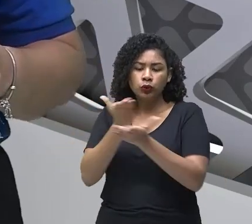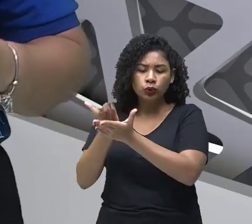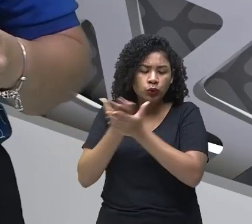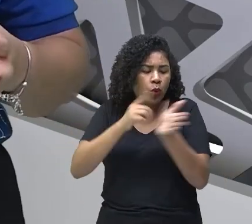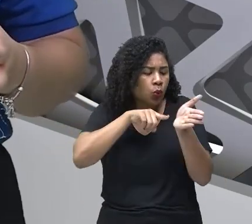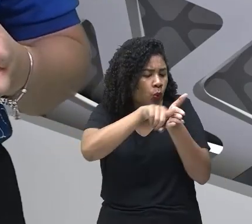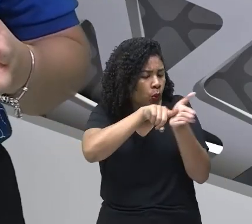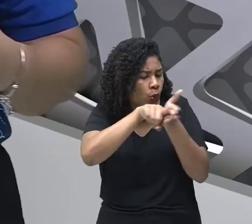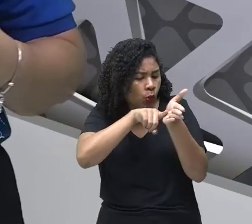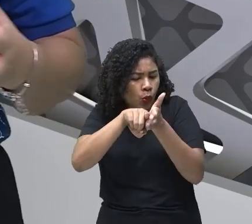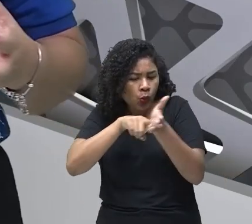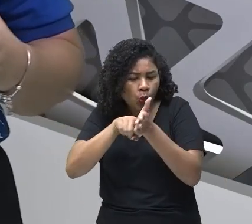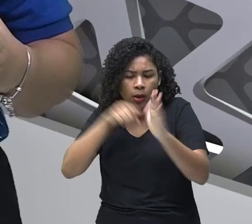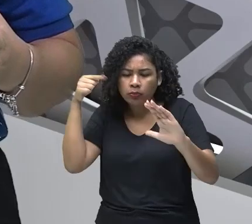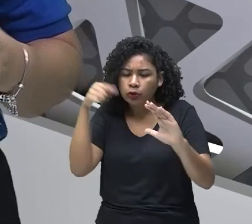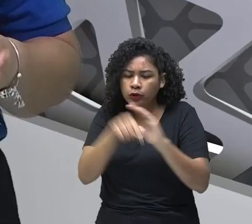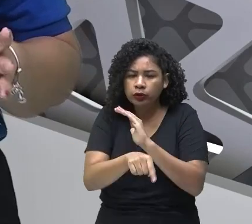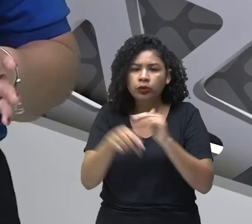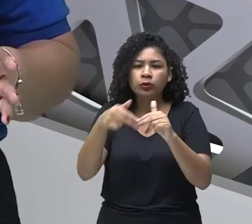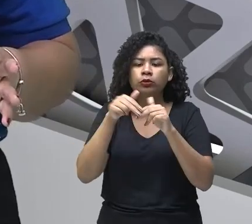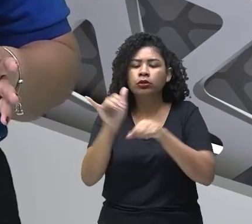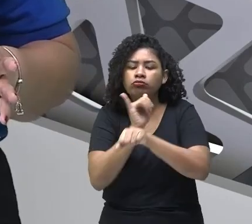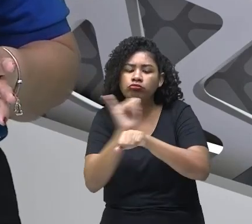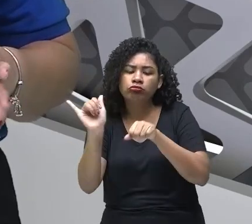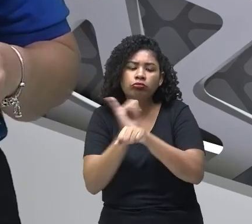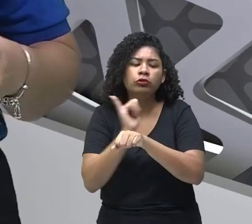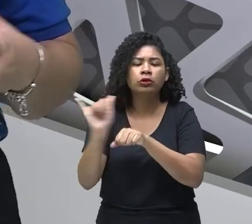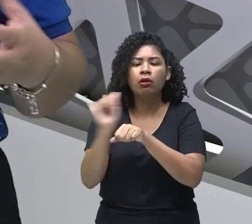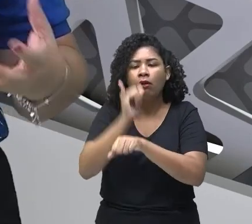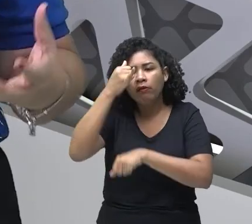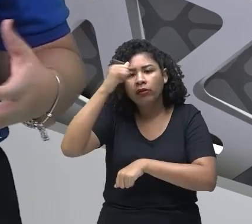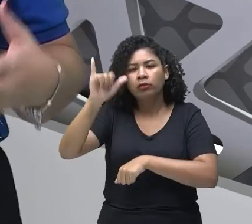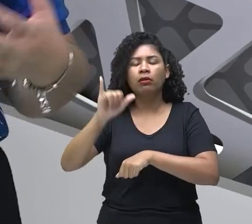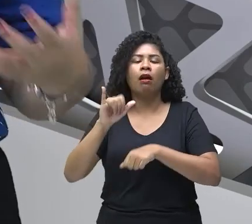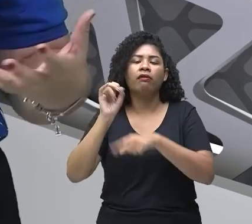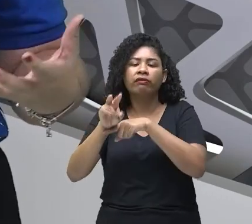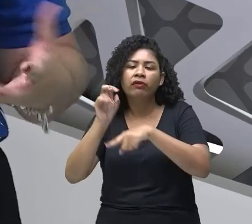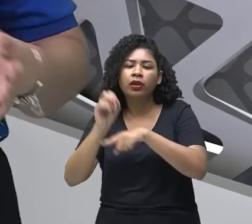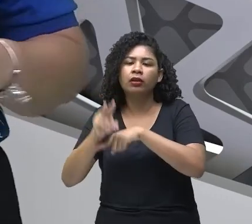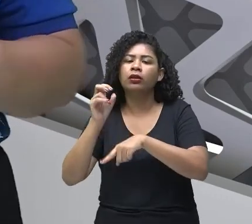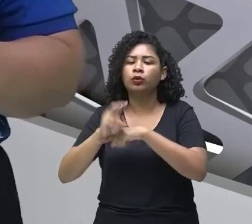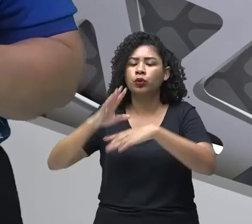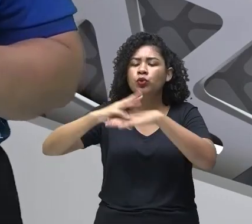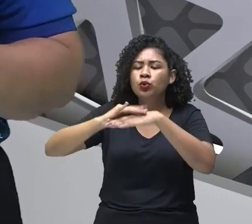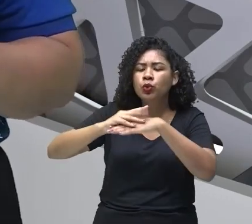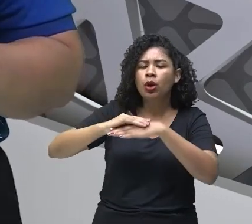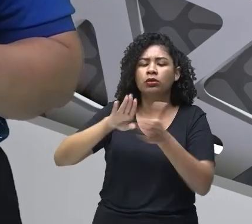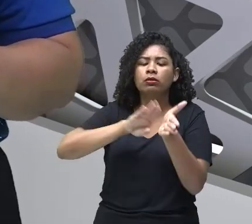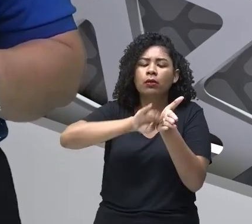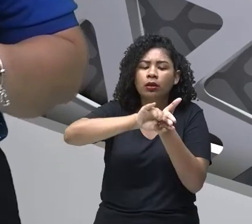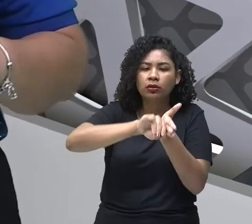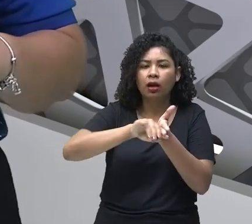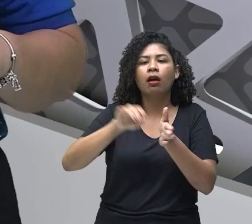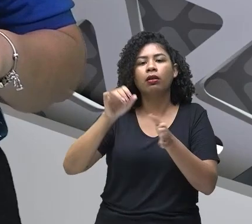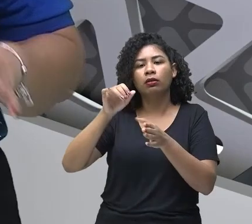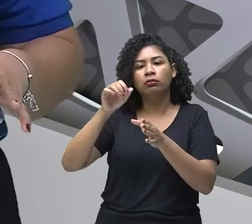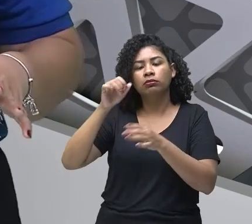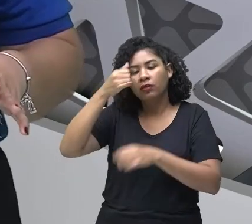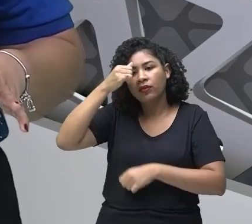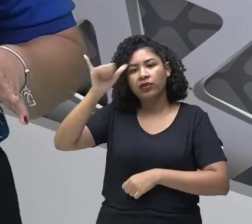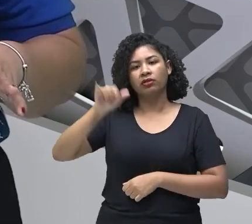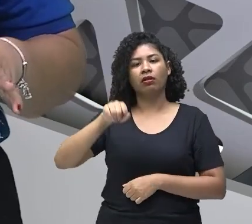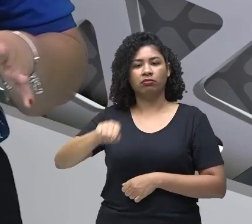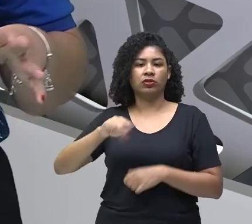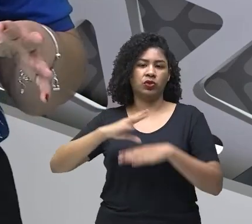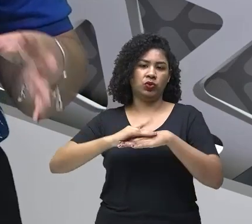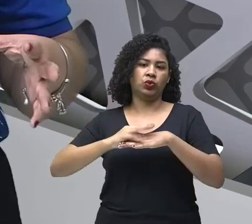pesquisas e procurando formas de combater aí esses vírus e bactérias que podem se tornar